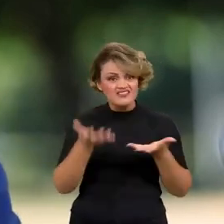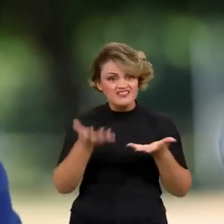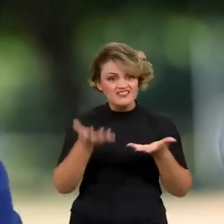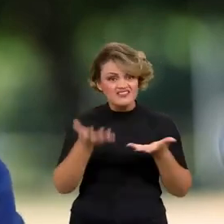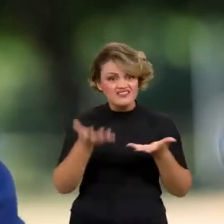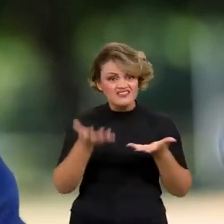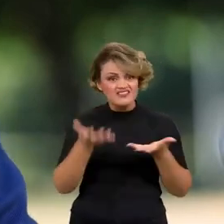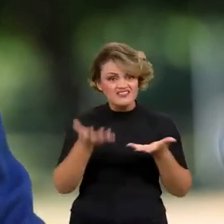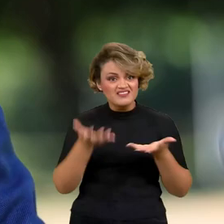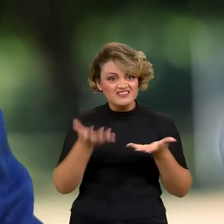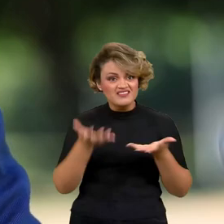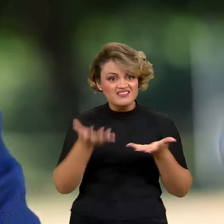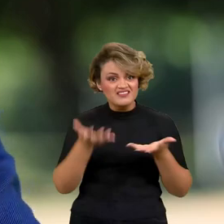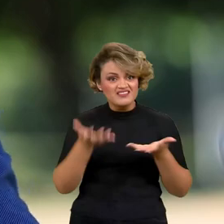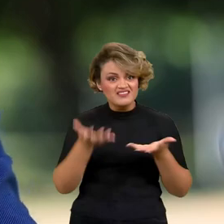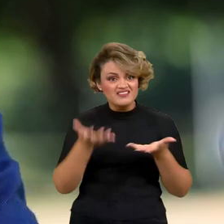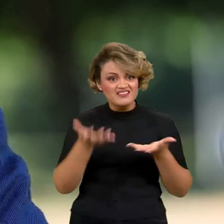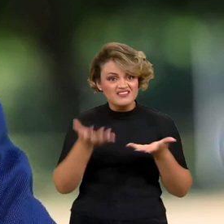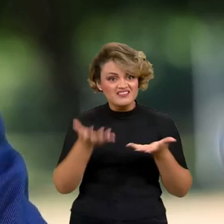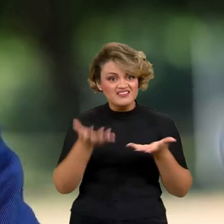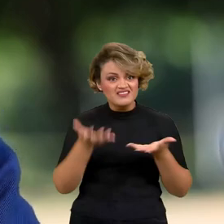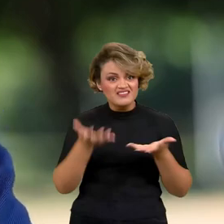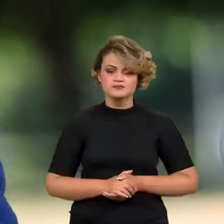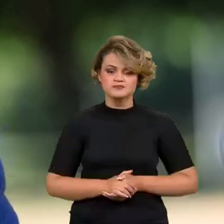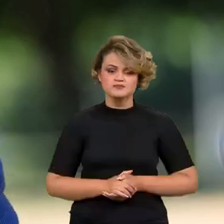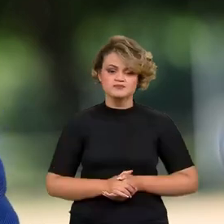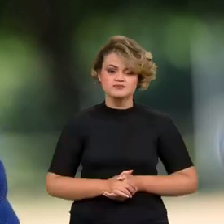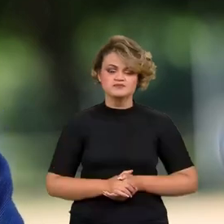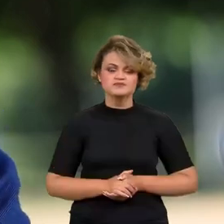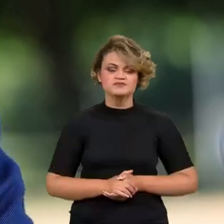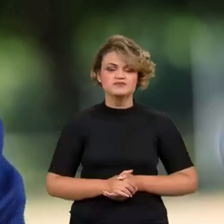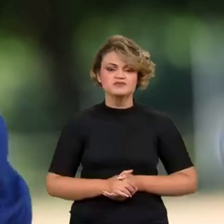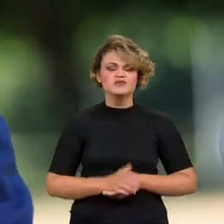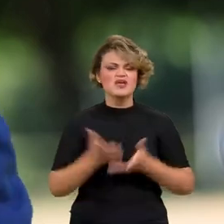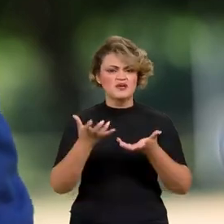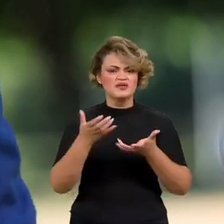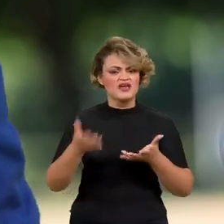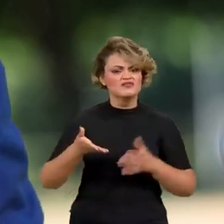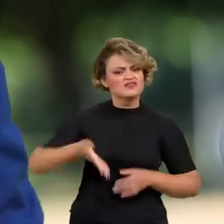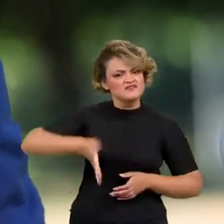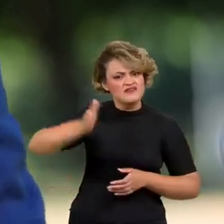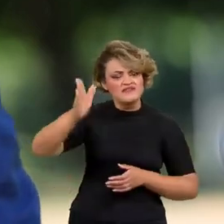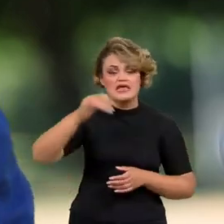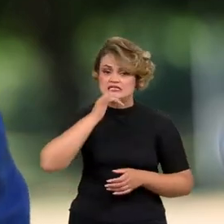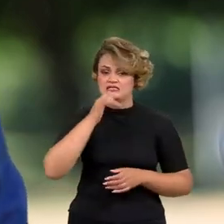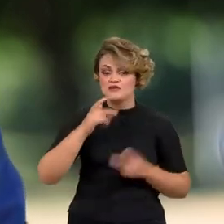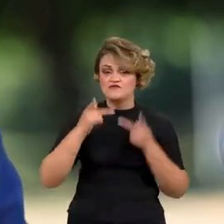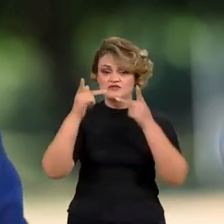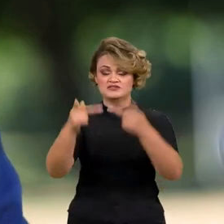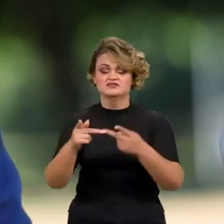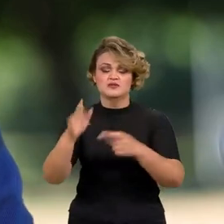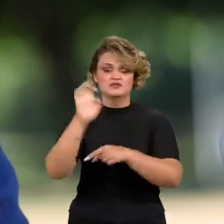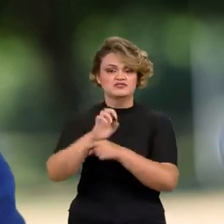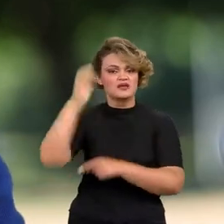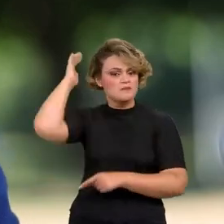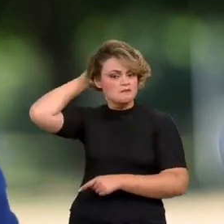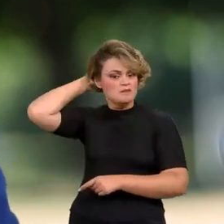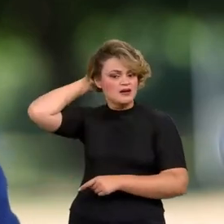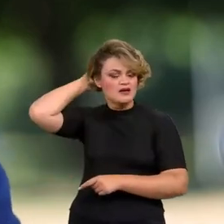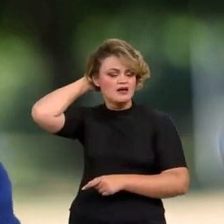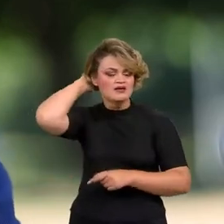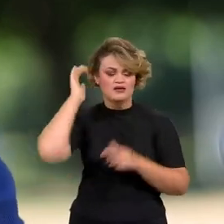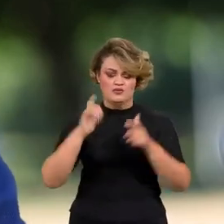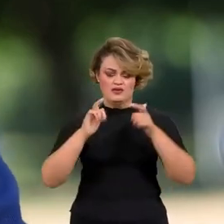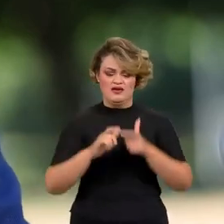por isso que nesse sábado enquanto eu estava em Belém Eu Visitei Belém Visitei Abaetetuba O Pimenta